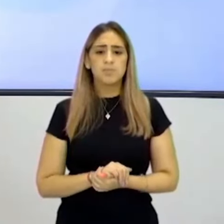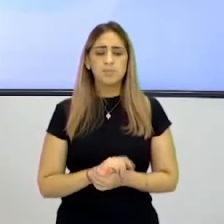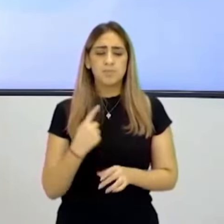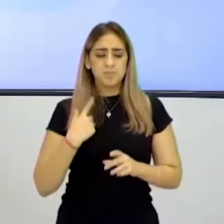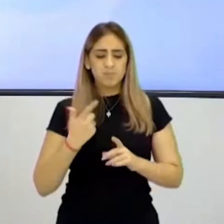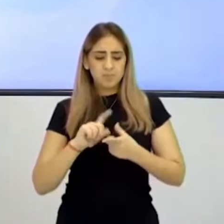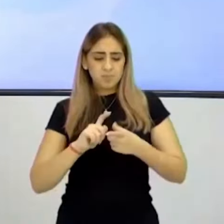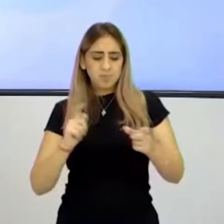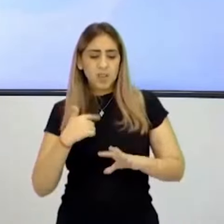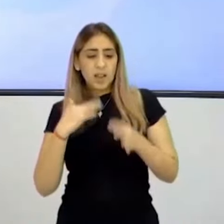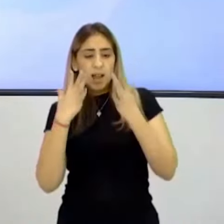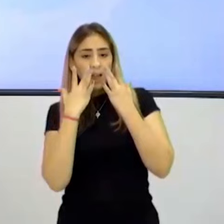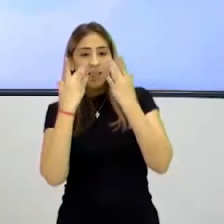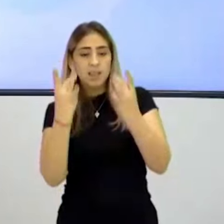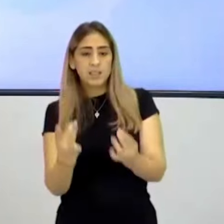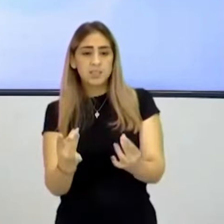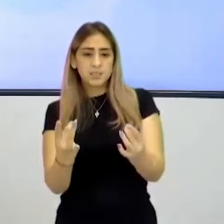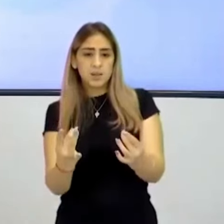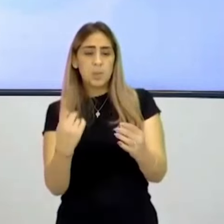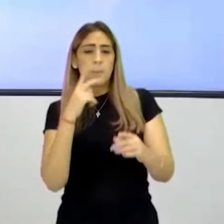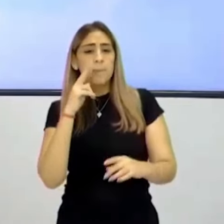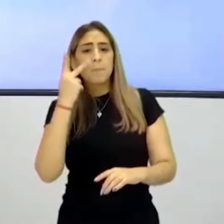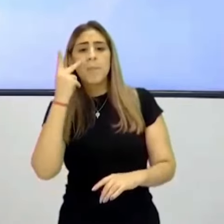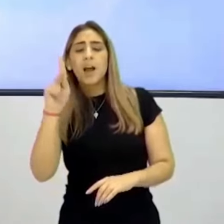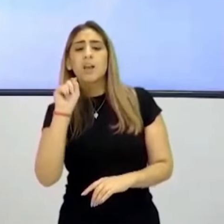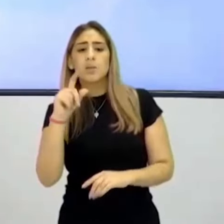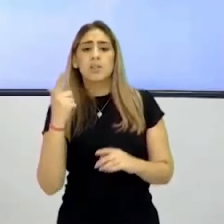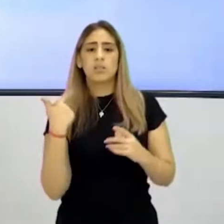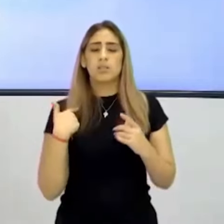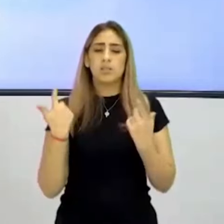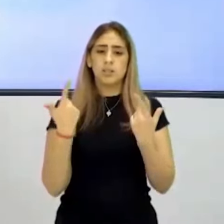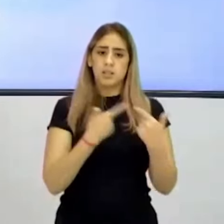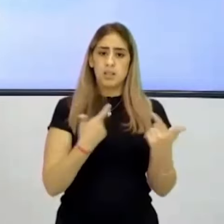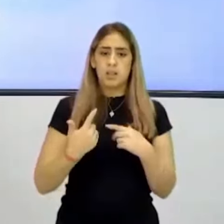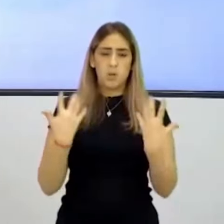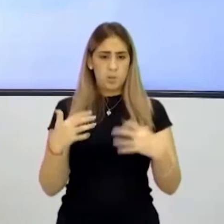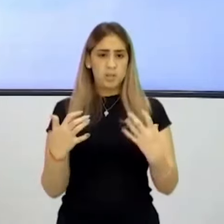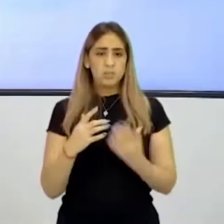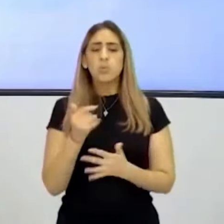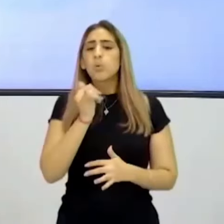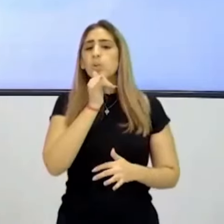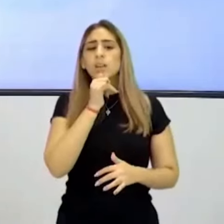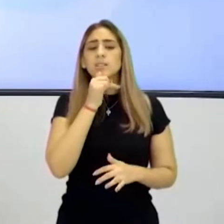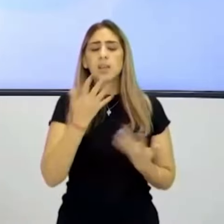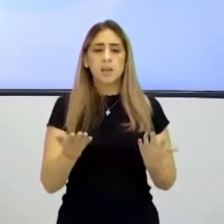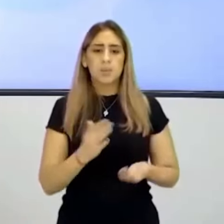maior atenção para o terrorismo. Por exemplo,